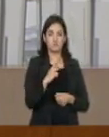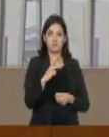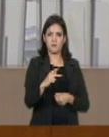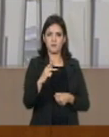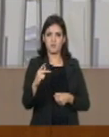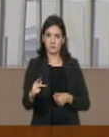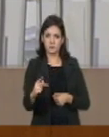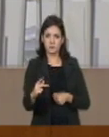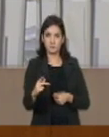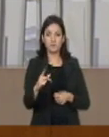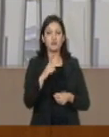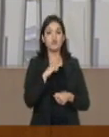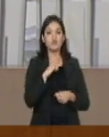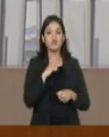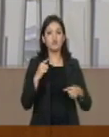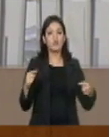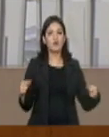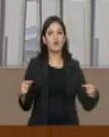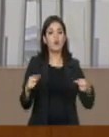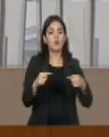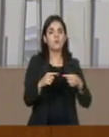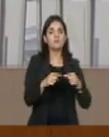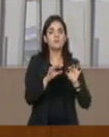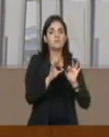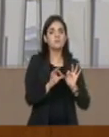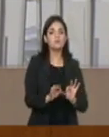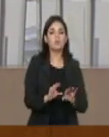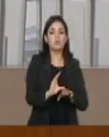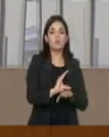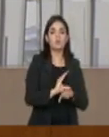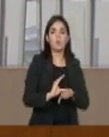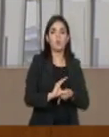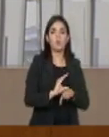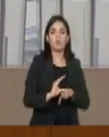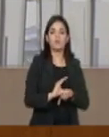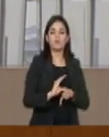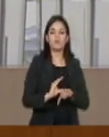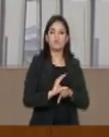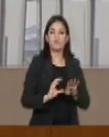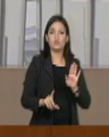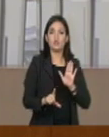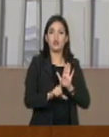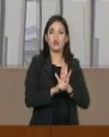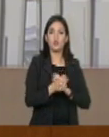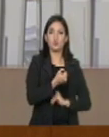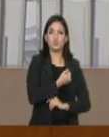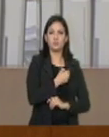Penal, na redação conferida pela Lei número